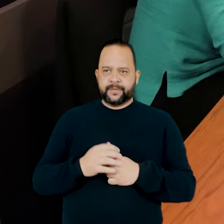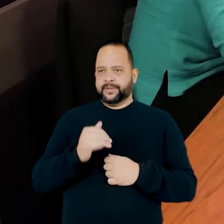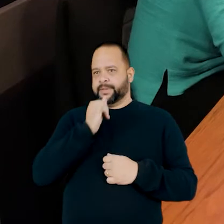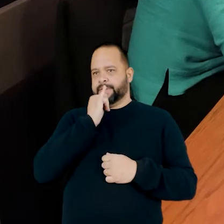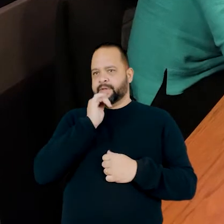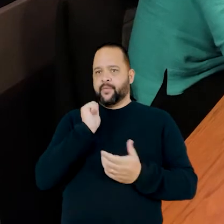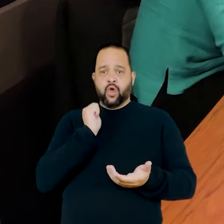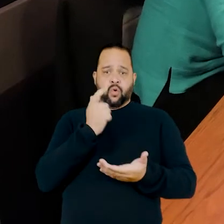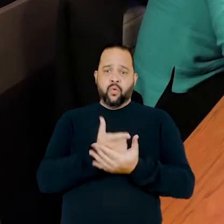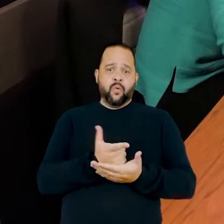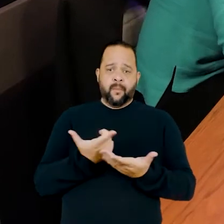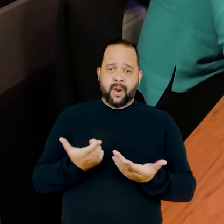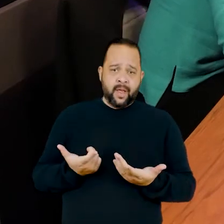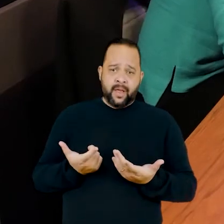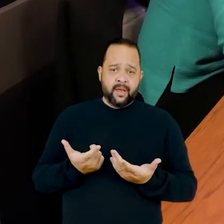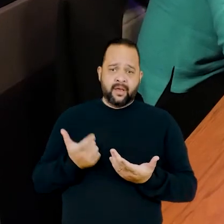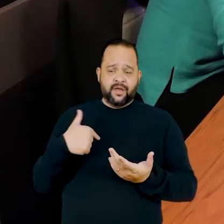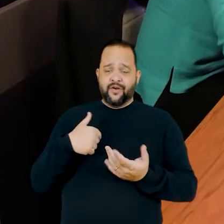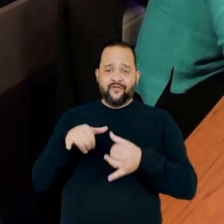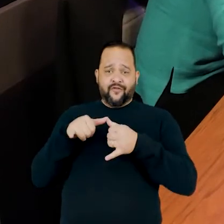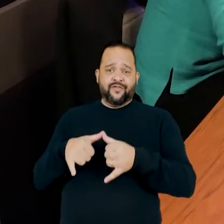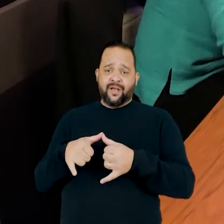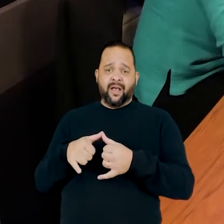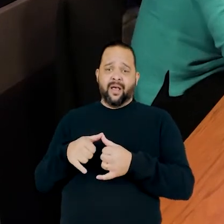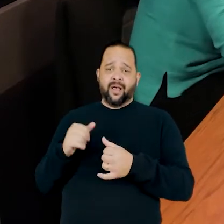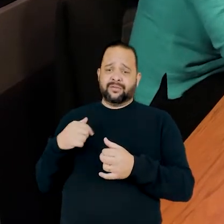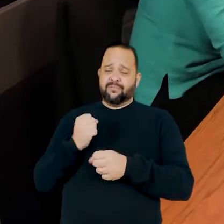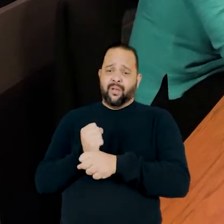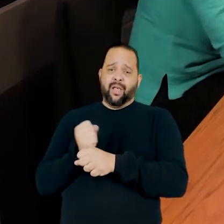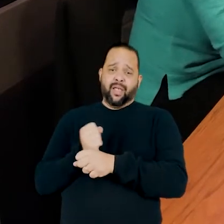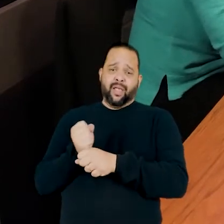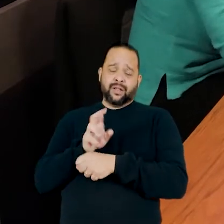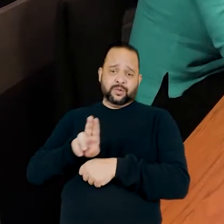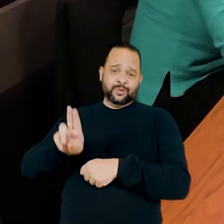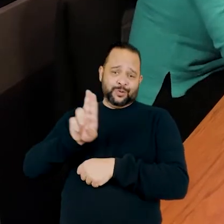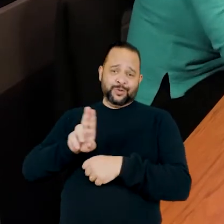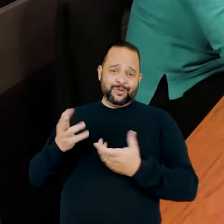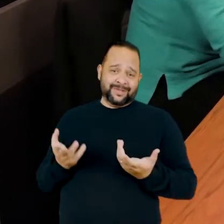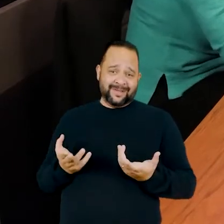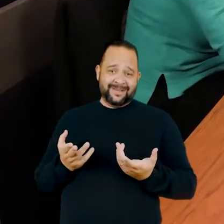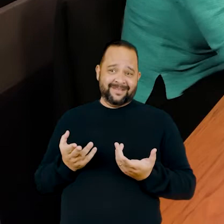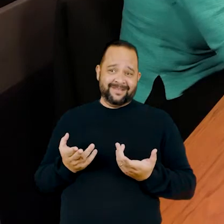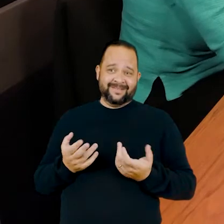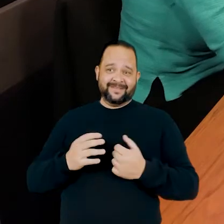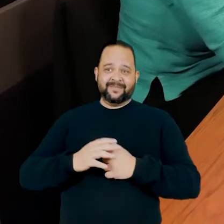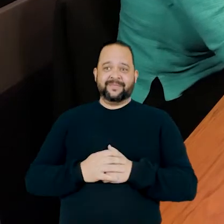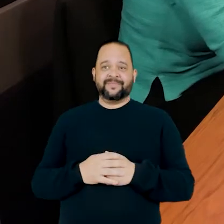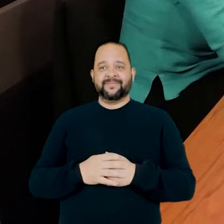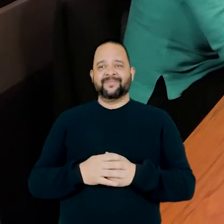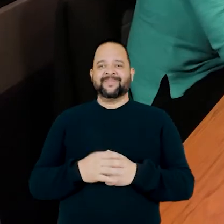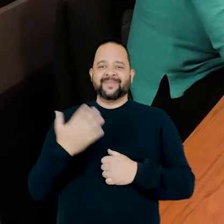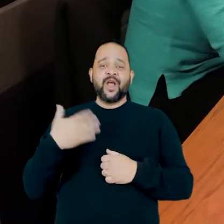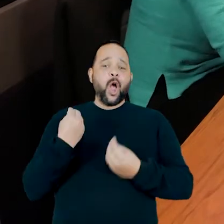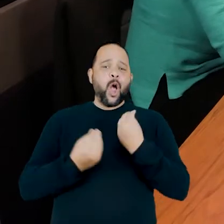comprei meu primeiro SMC TV e é isso aí. E ele tá aqui comigo, é isso aí. O meu desespero.